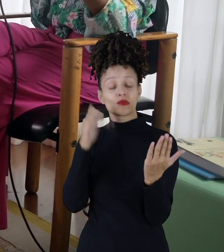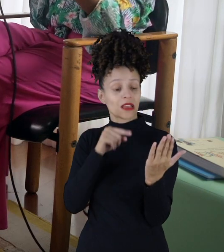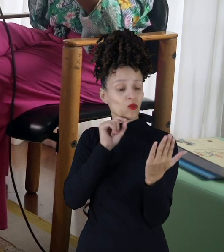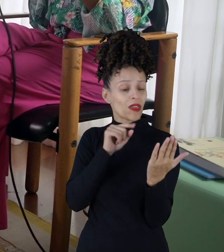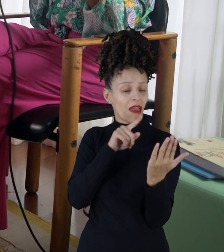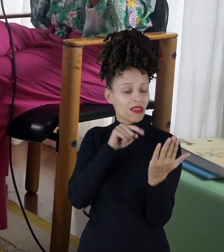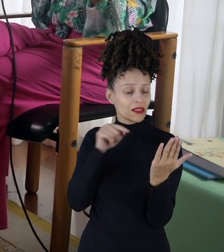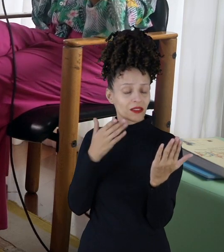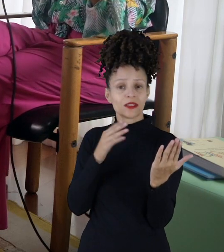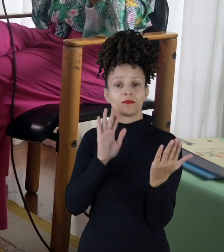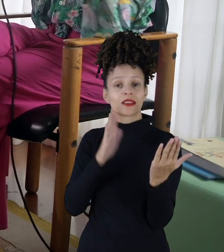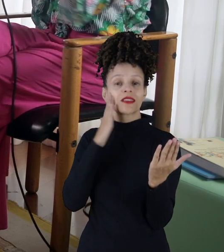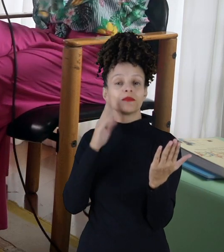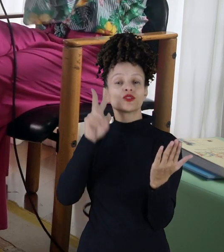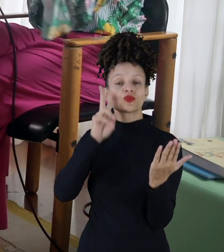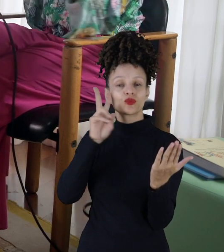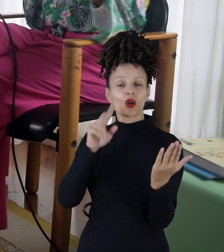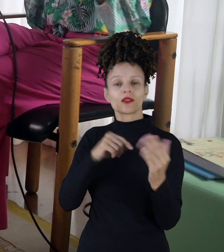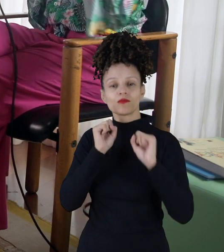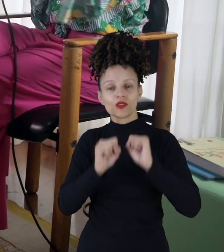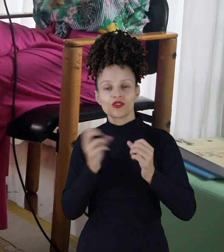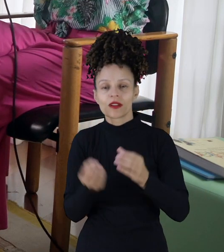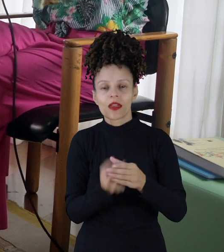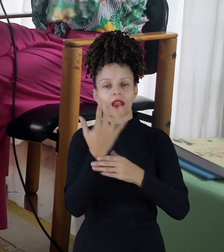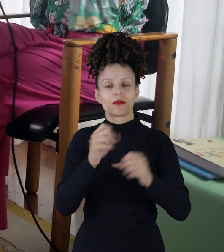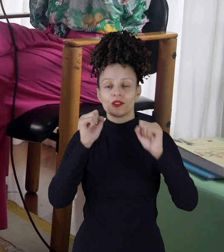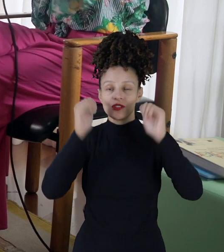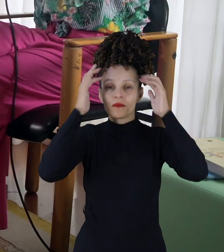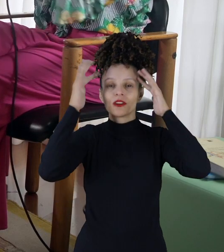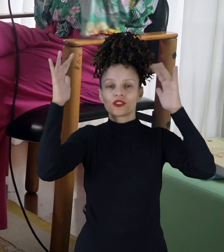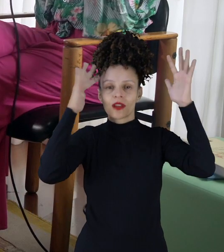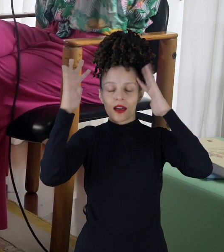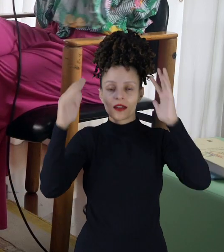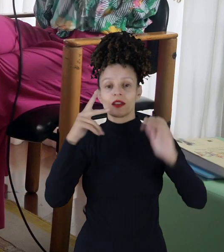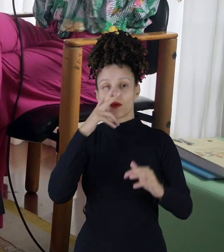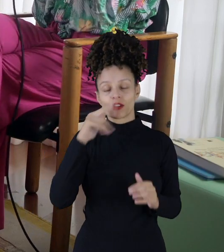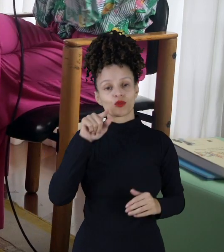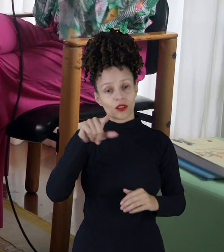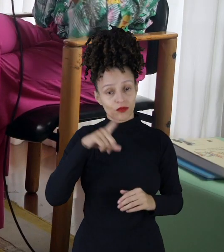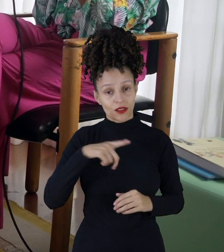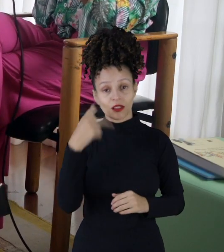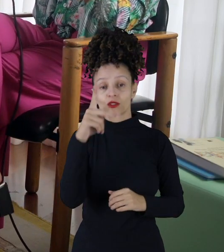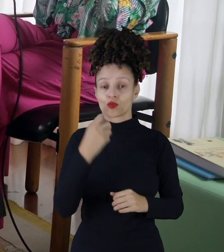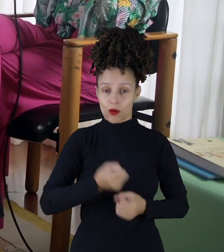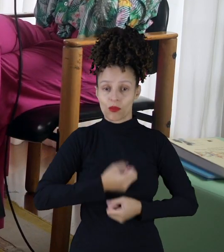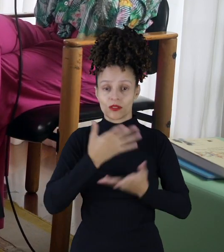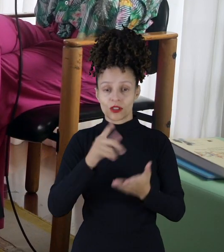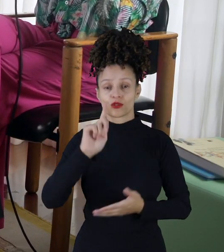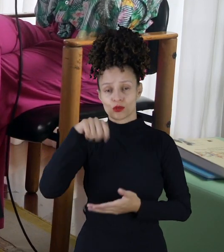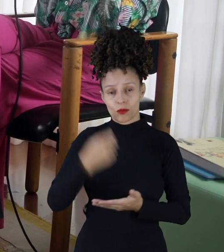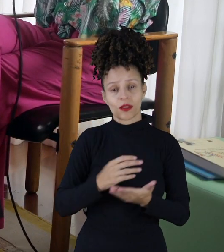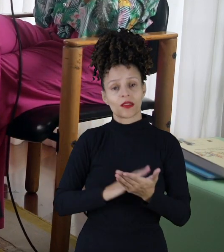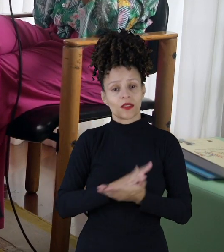eu não sei aquelas letras, mas você sabe a história, você pode criar, você pode imaginar. E acho que o que você traz na sua poesia